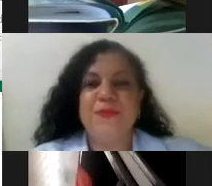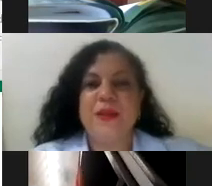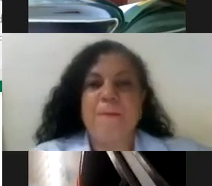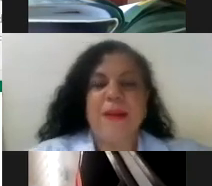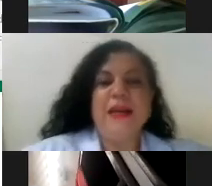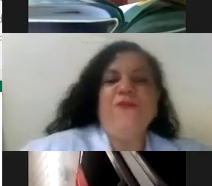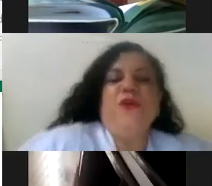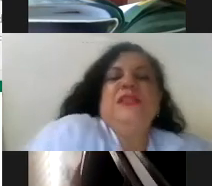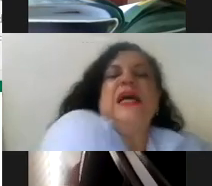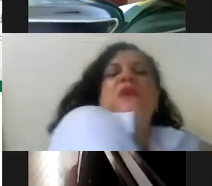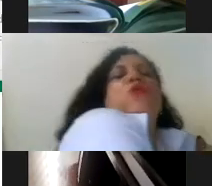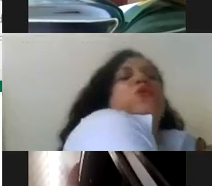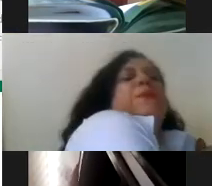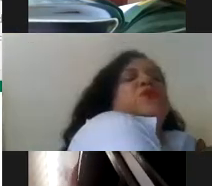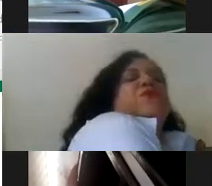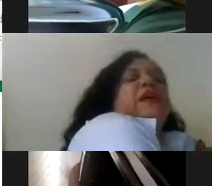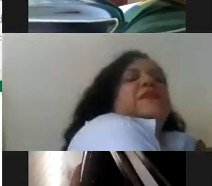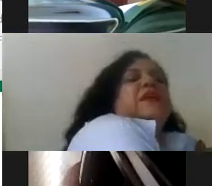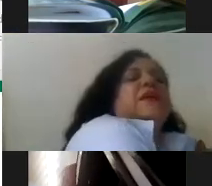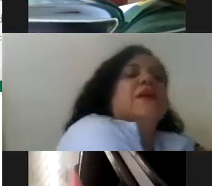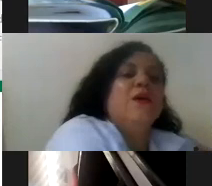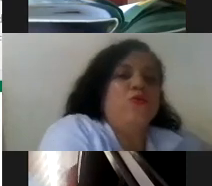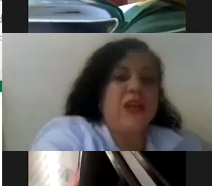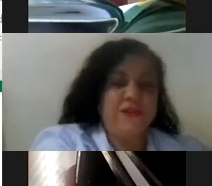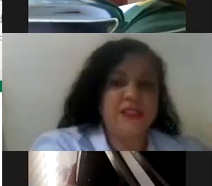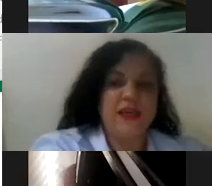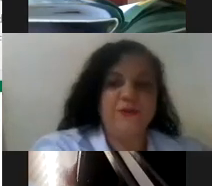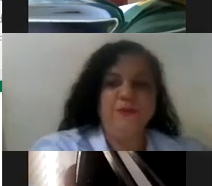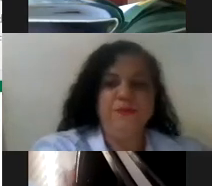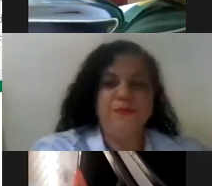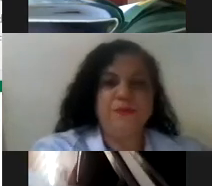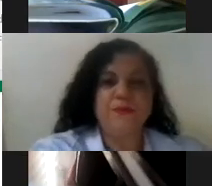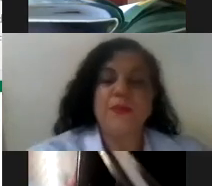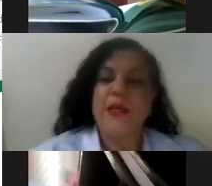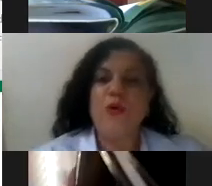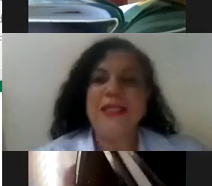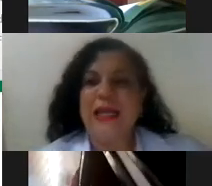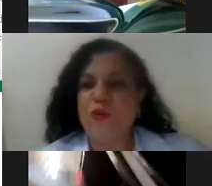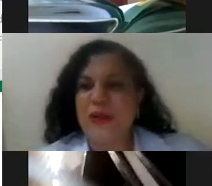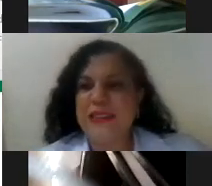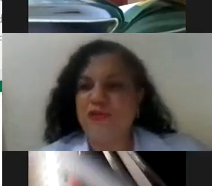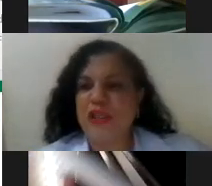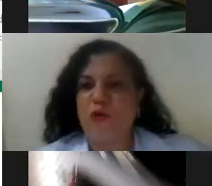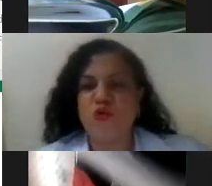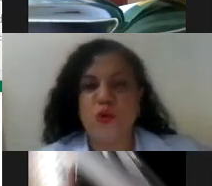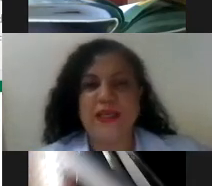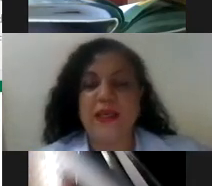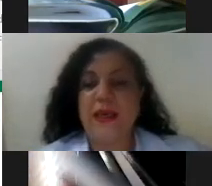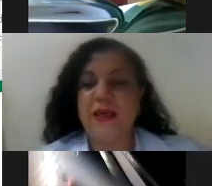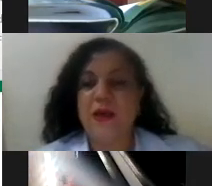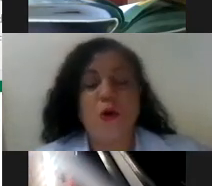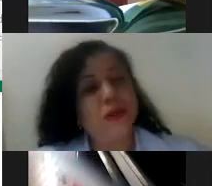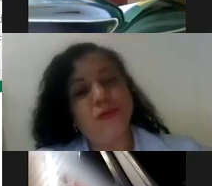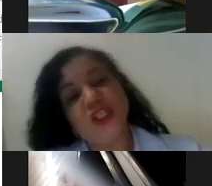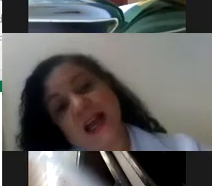Aqui, para não forçar a coluna, a pessoa ficar assim, um travesseiro. Cuidado com o excesso de altura